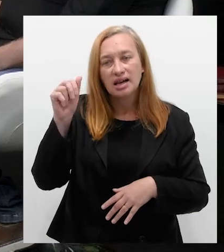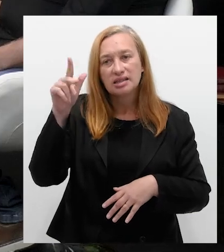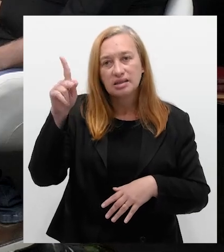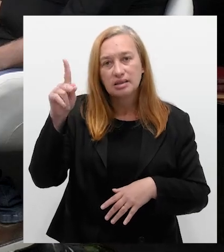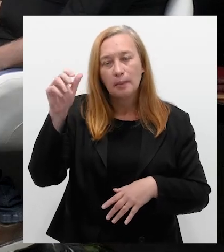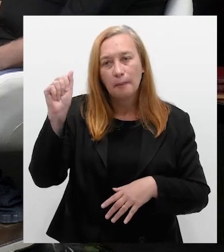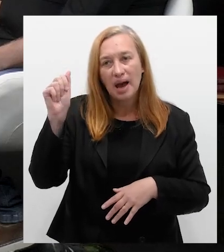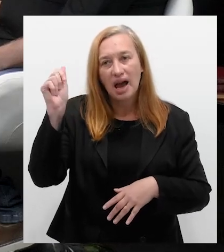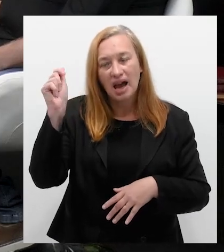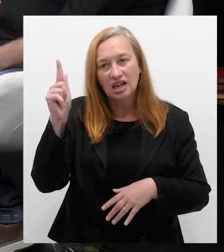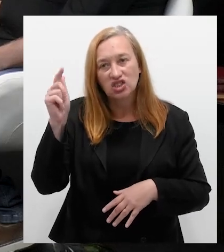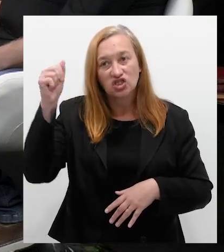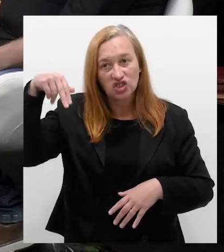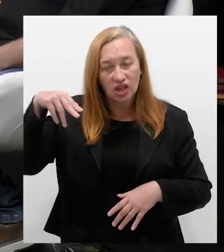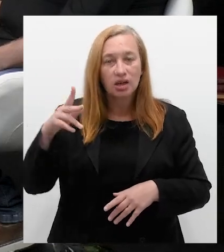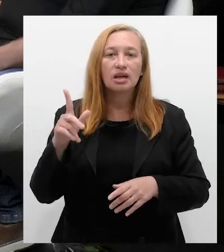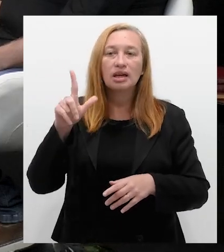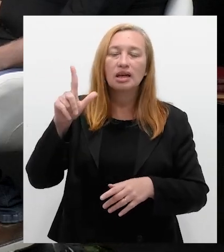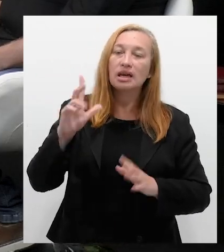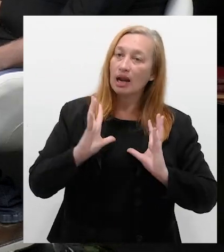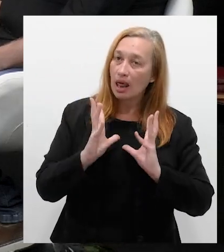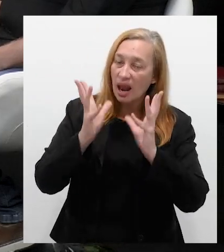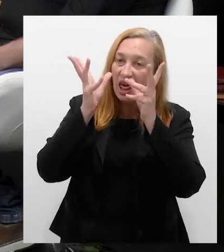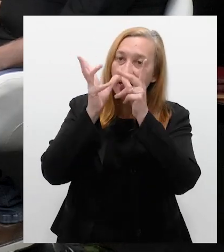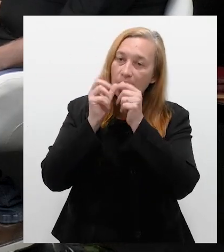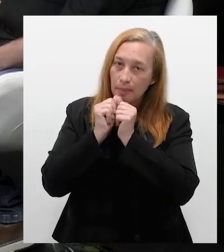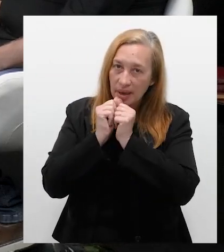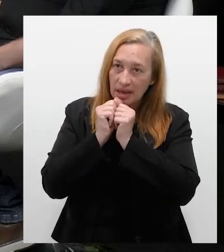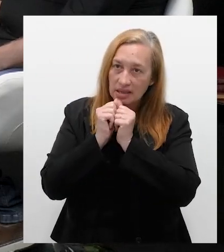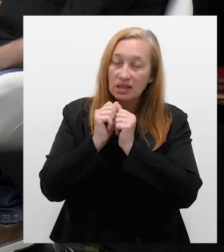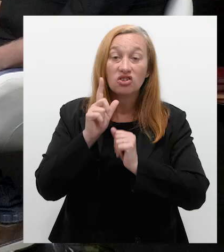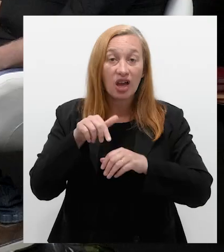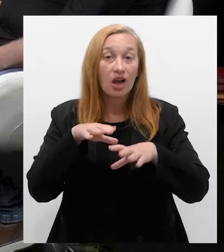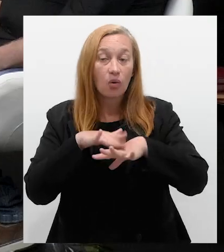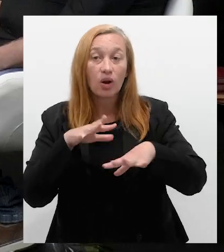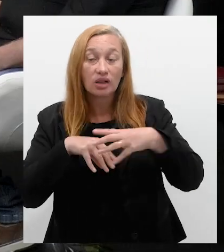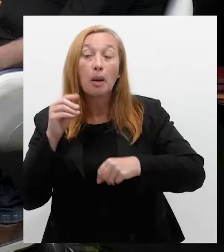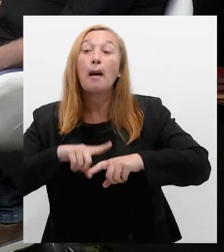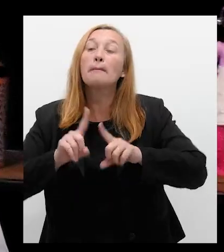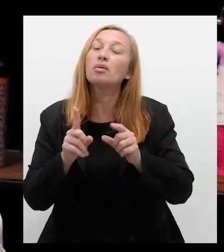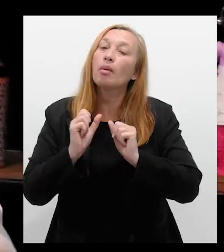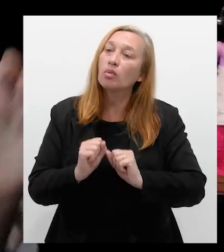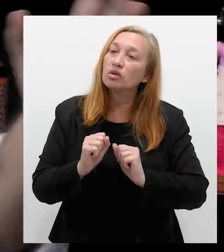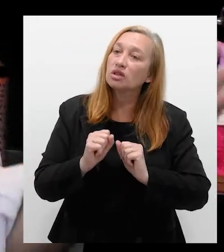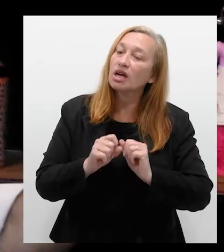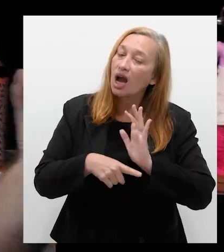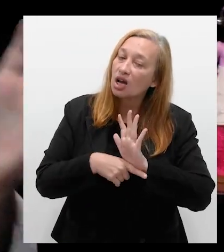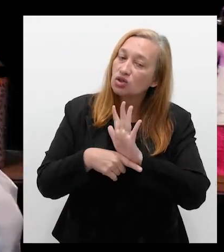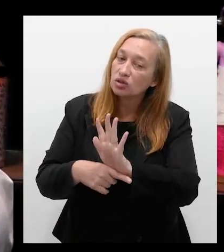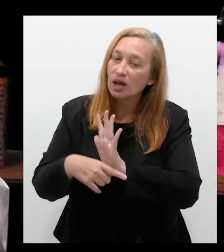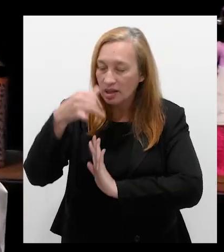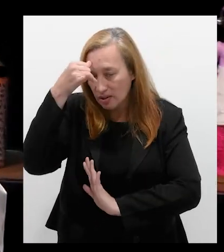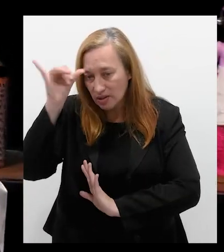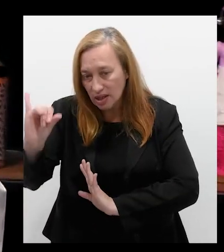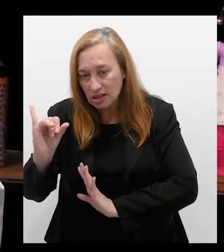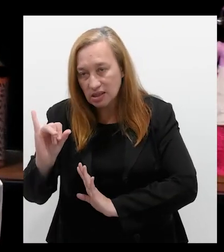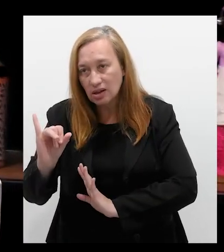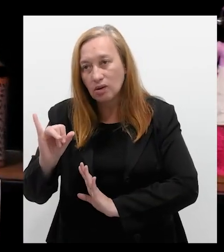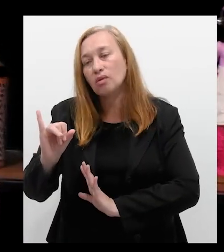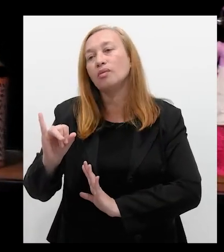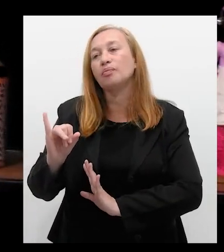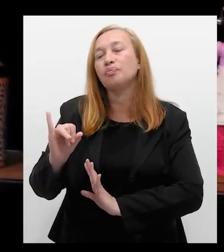limpezas odontológicas, que já é uma etapa curativa, né? Mas para poder auxiliar essa prevenção e evitar que essas